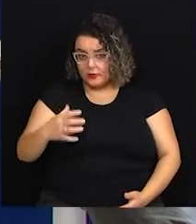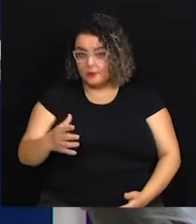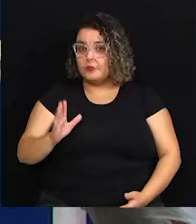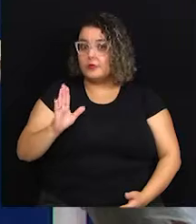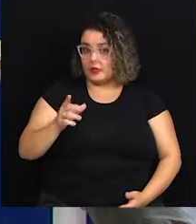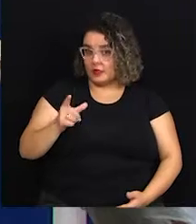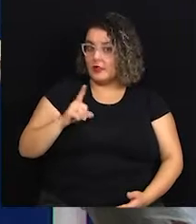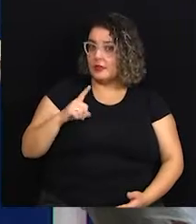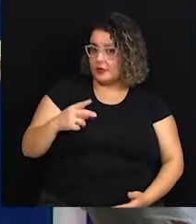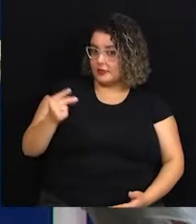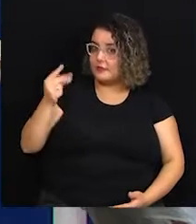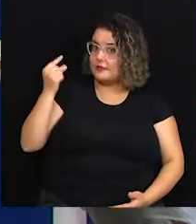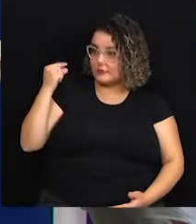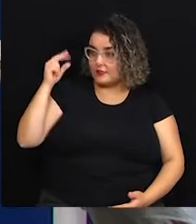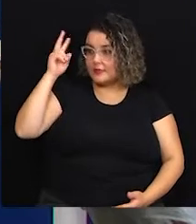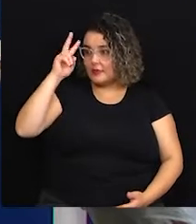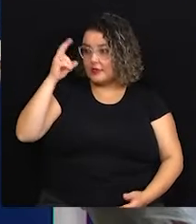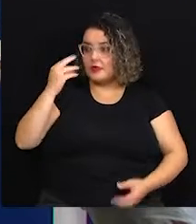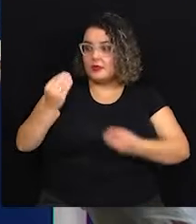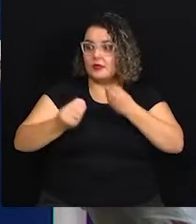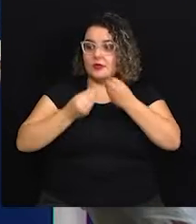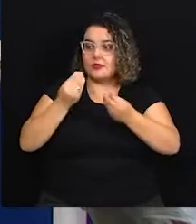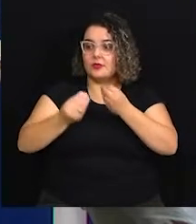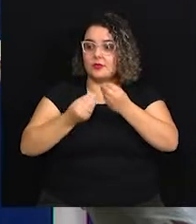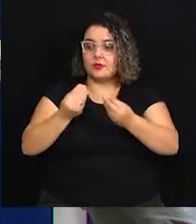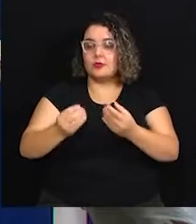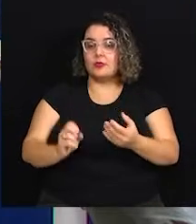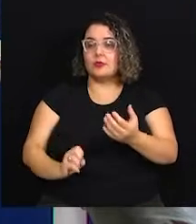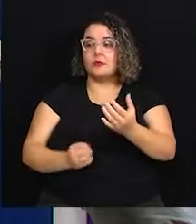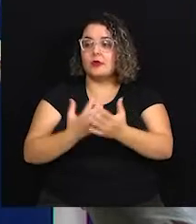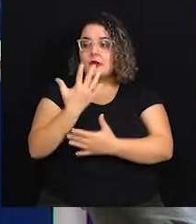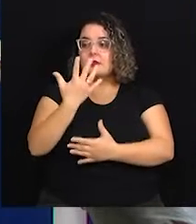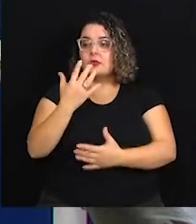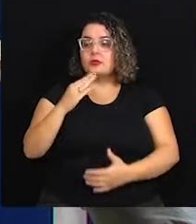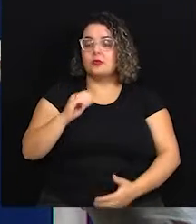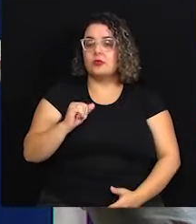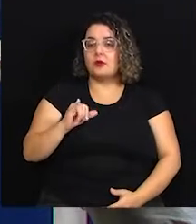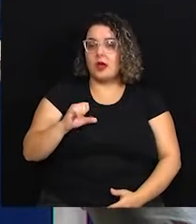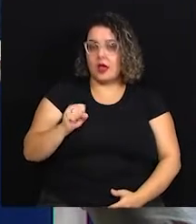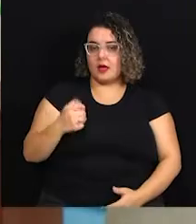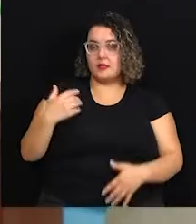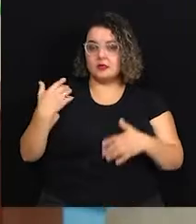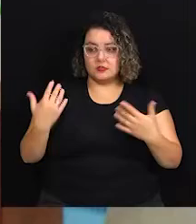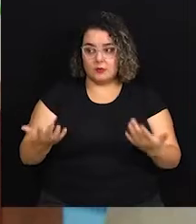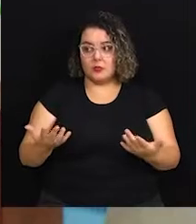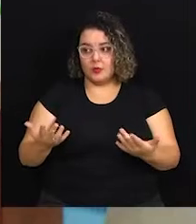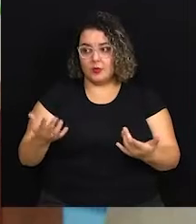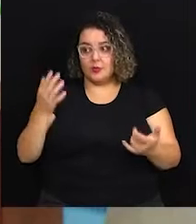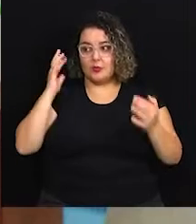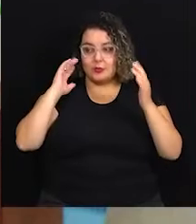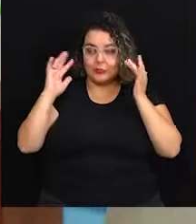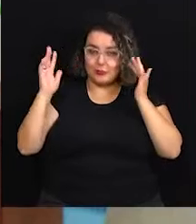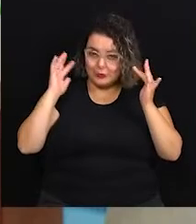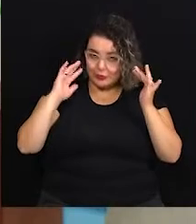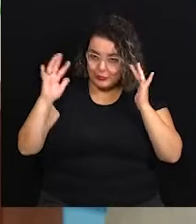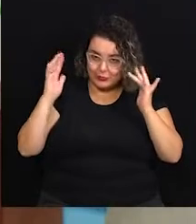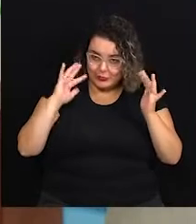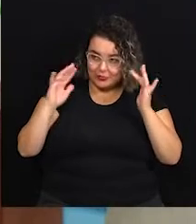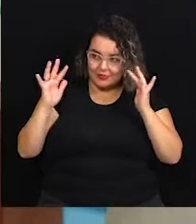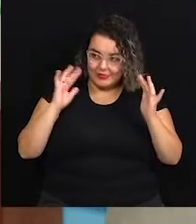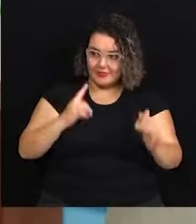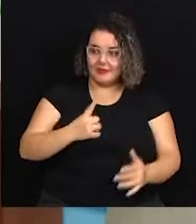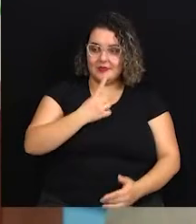um tempinho de história. Como é que foi aí o surgimento aqui do CAIS? Bom, o sonho realmente nasceu